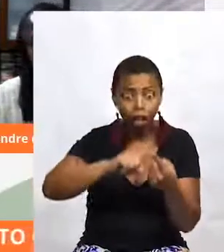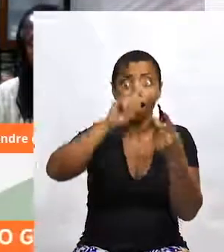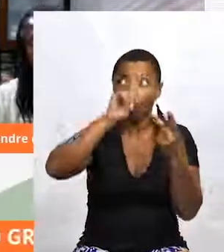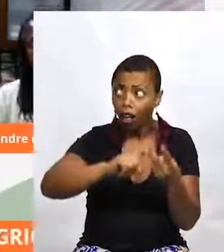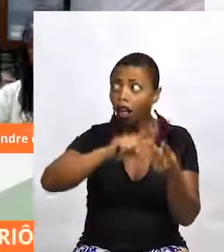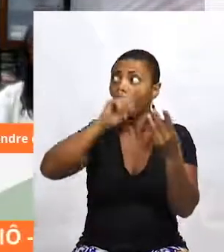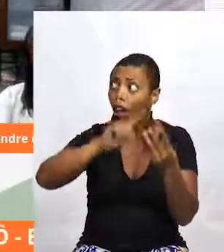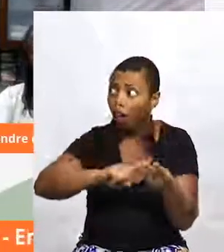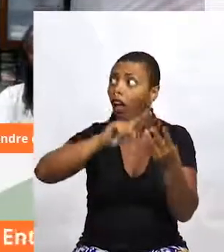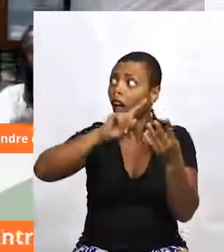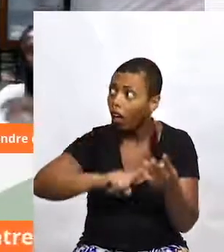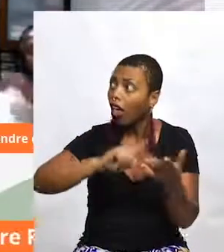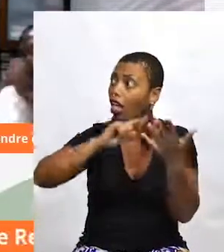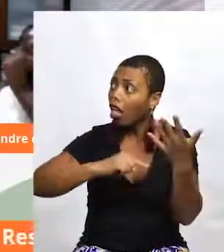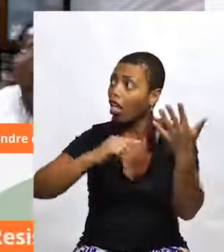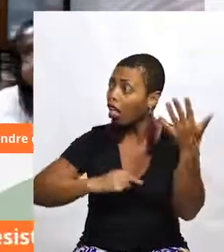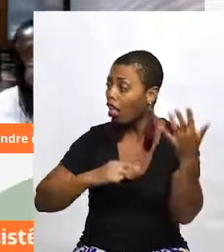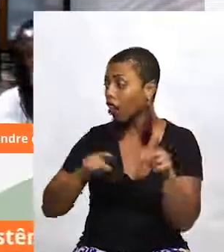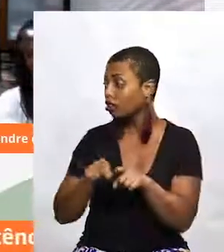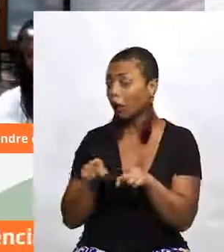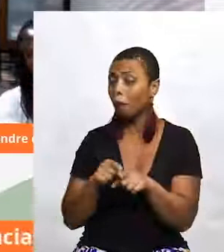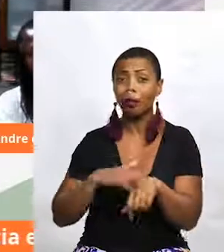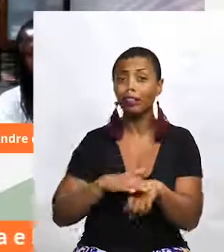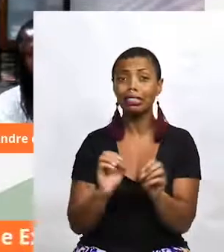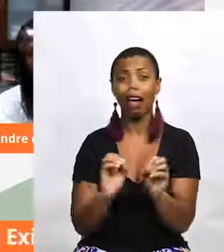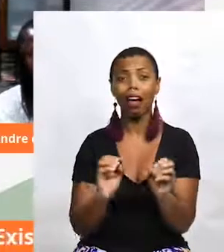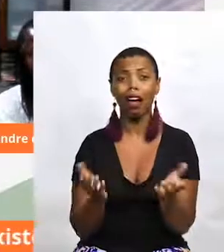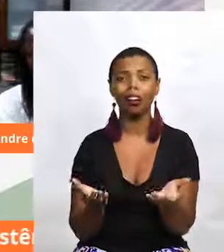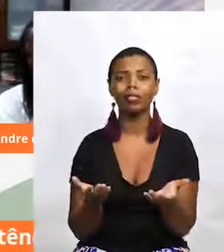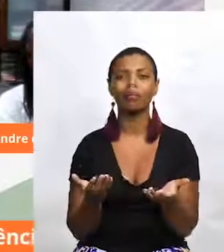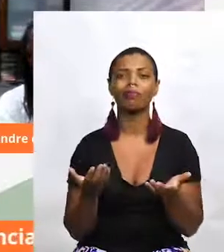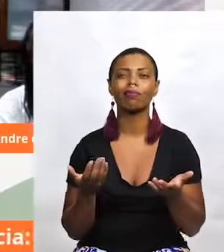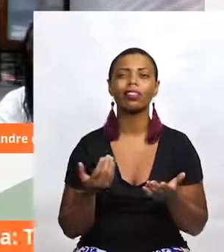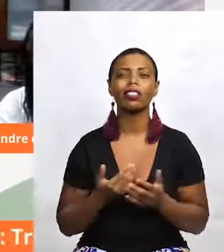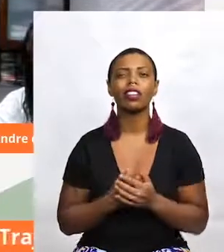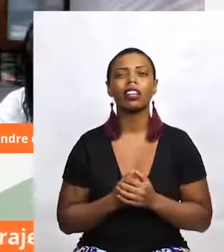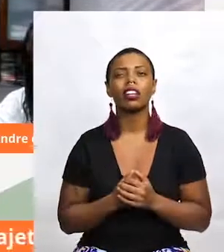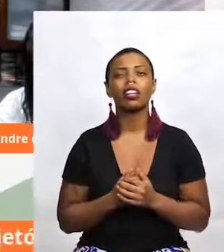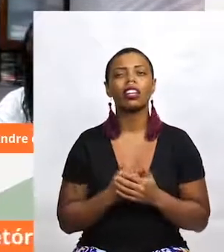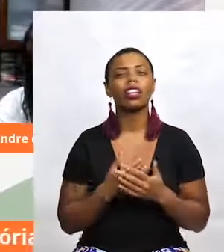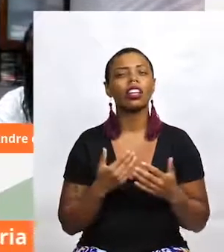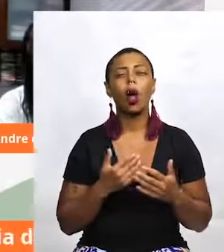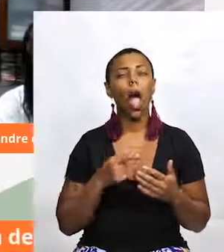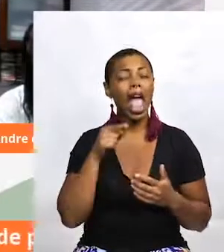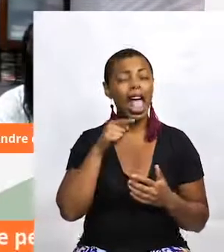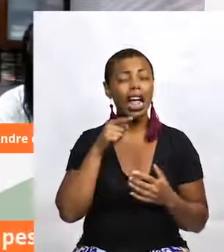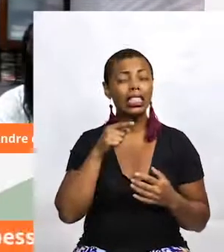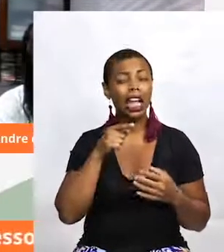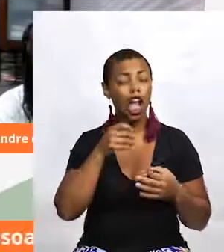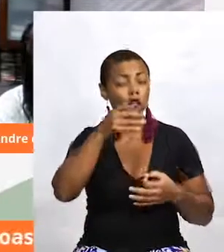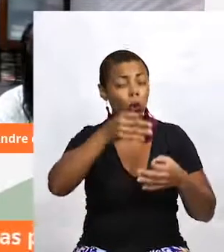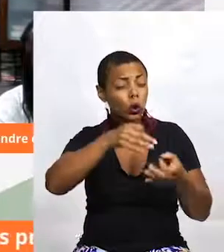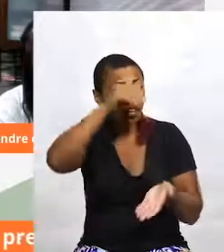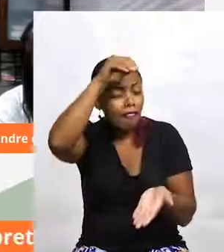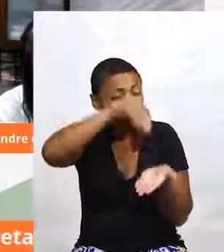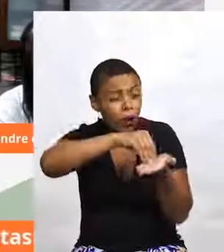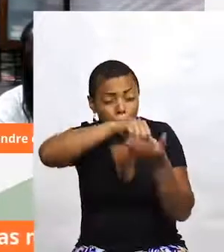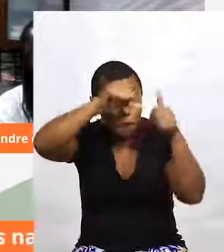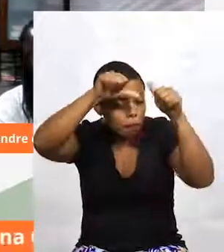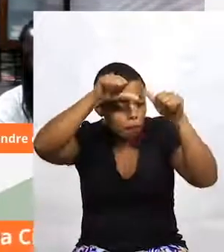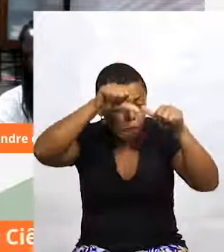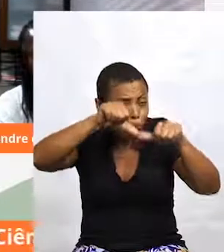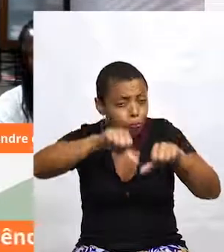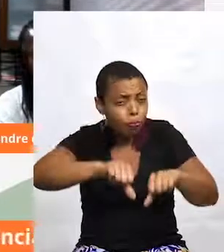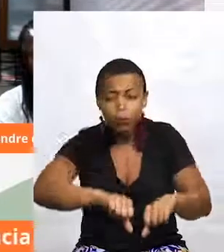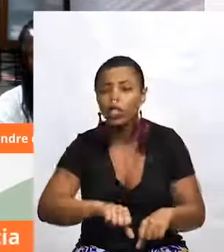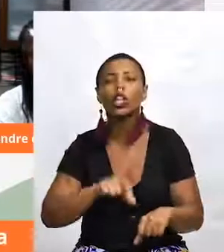também não fazem. É o suprassumo da injustiça. É esse